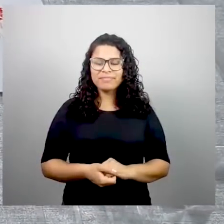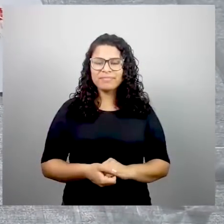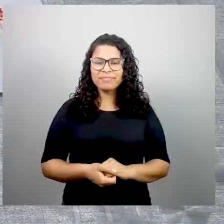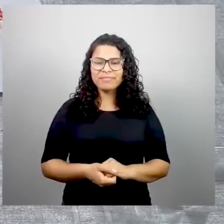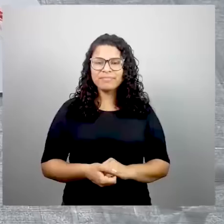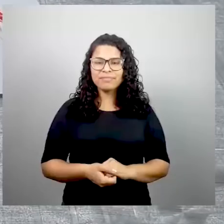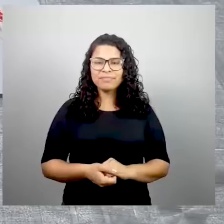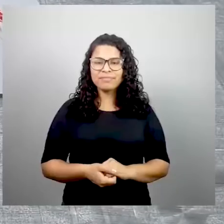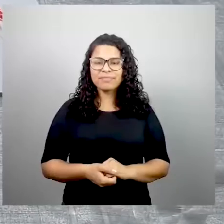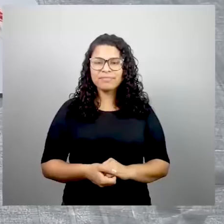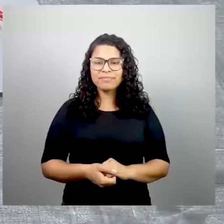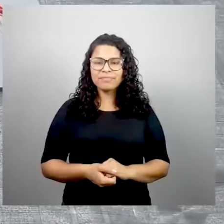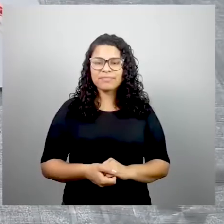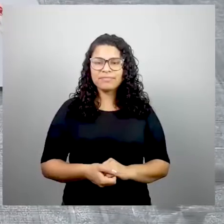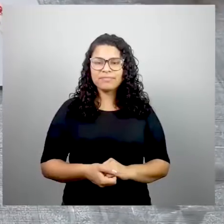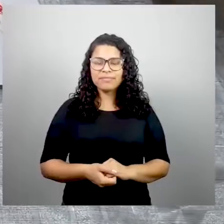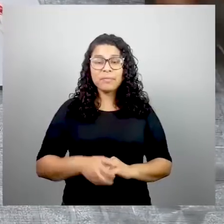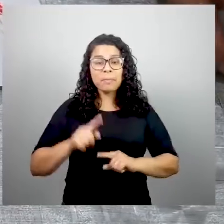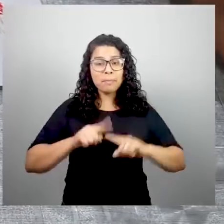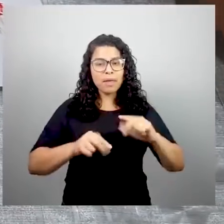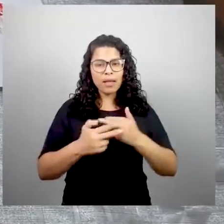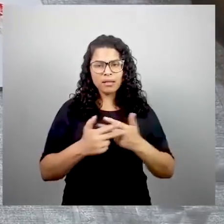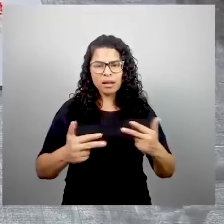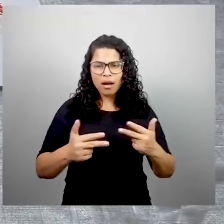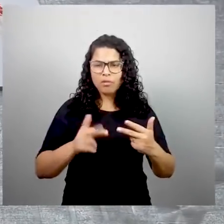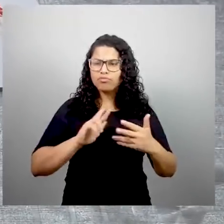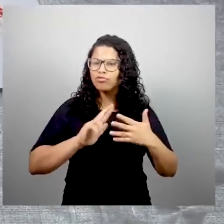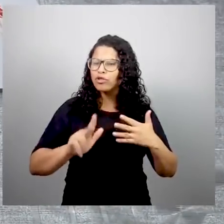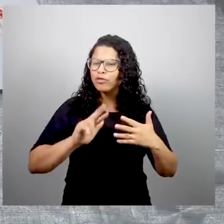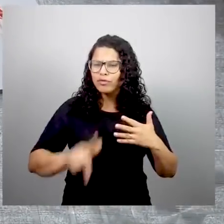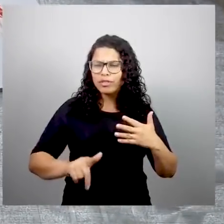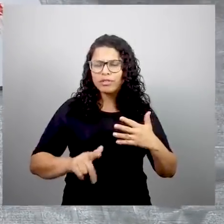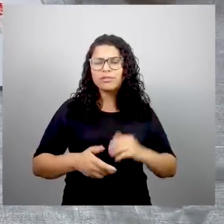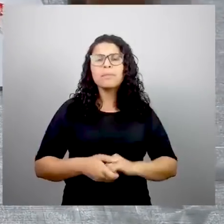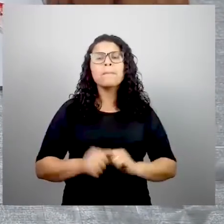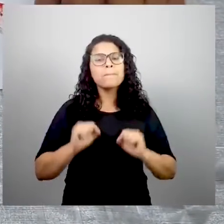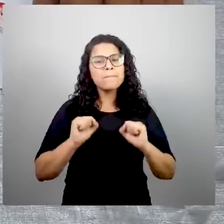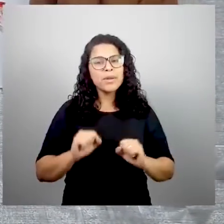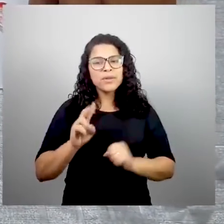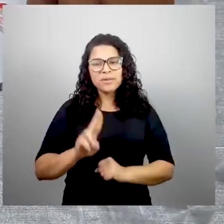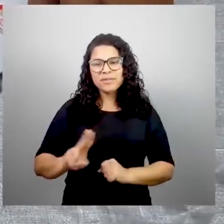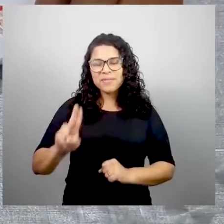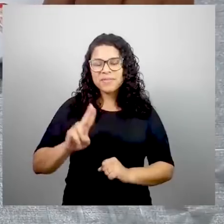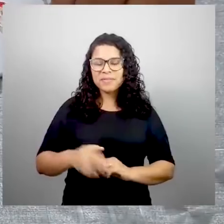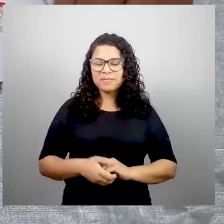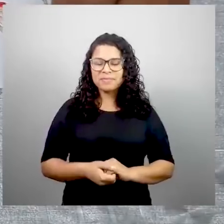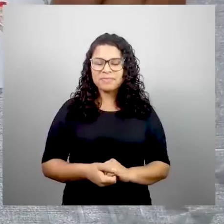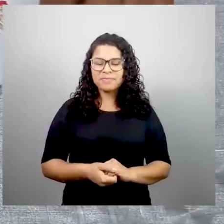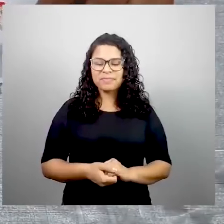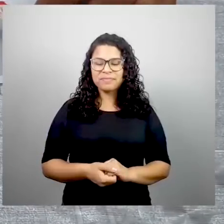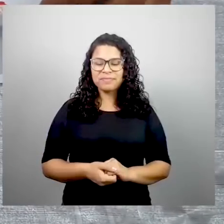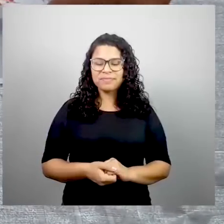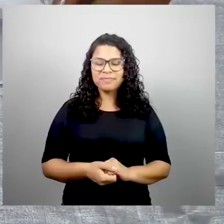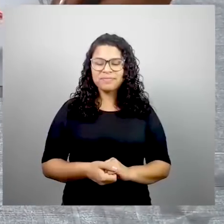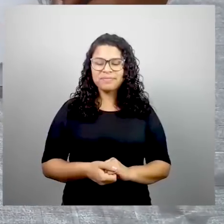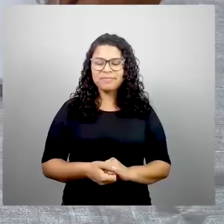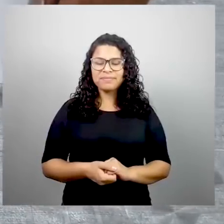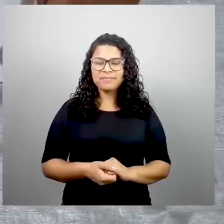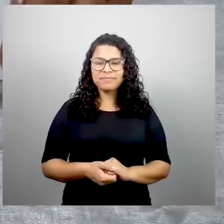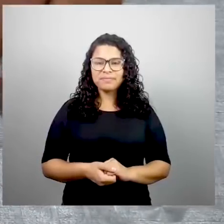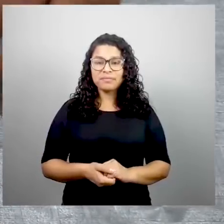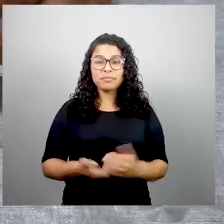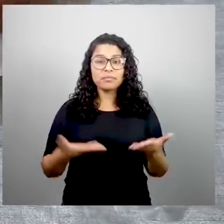vocês têm várias opções de material para fazer essa atividade. Então, essa daqui está pronta.